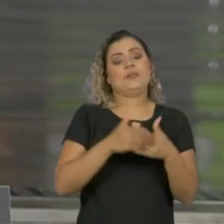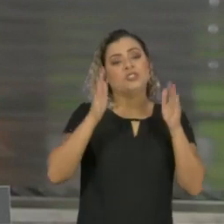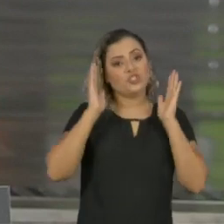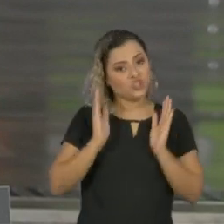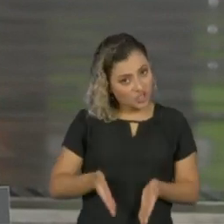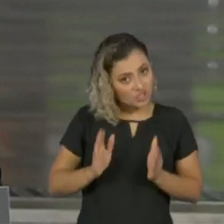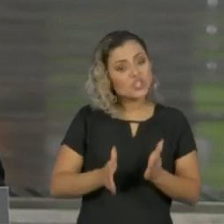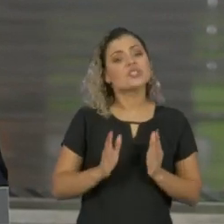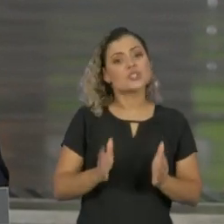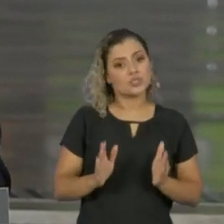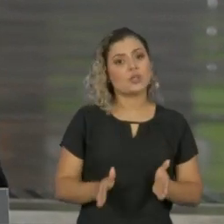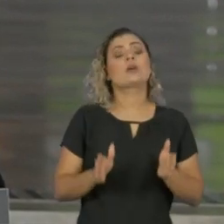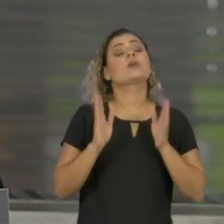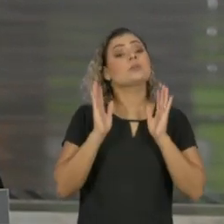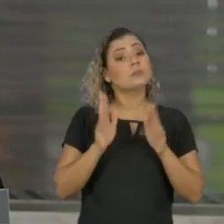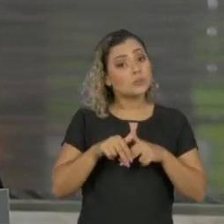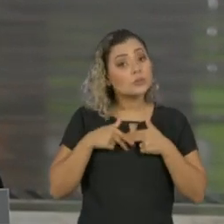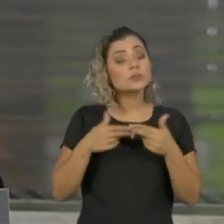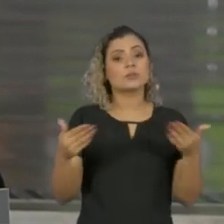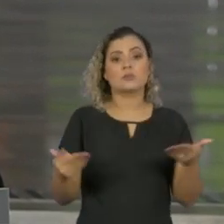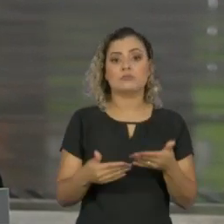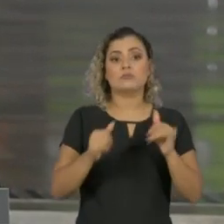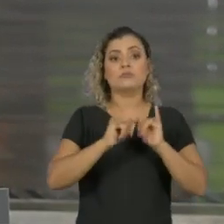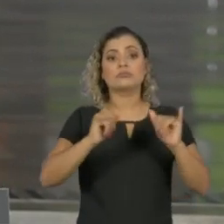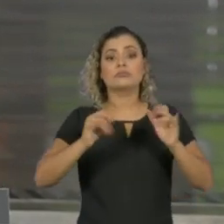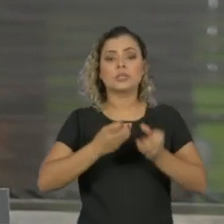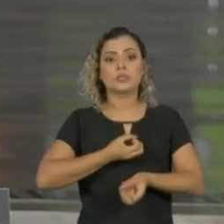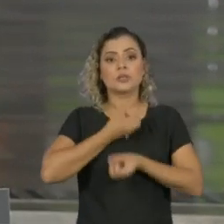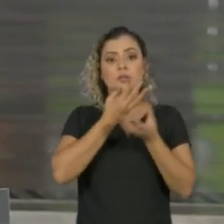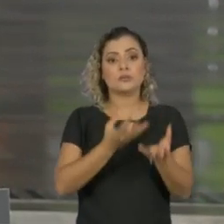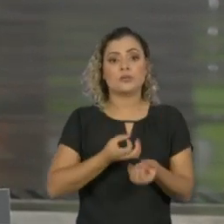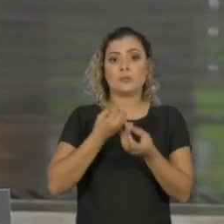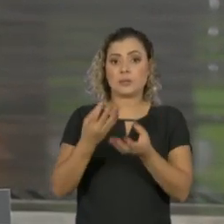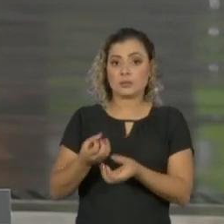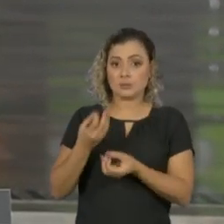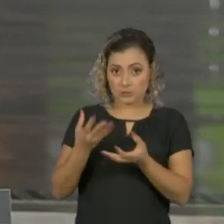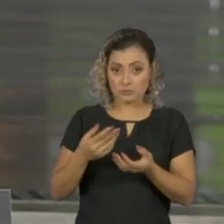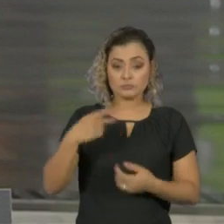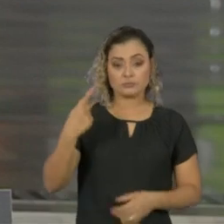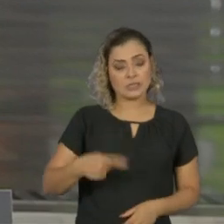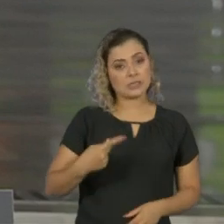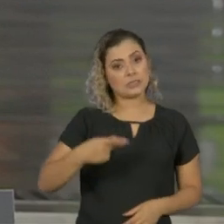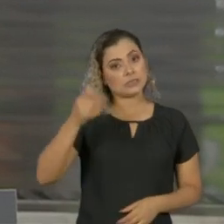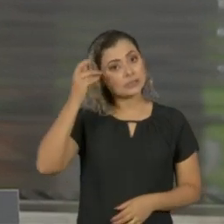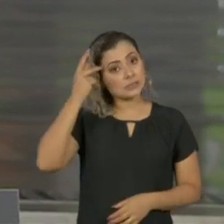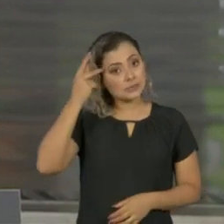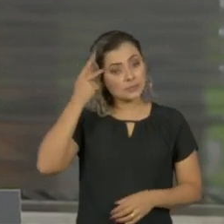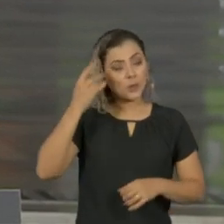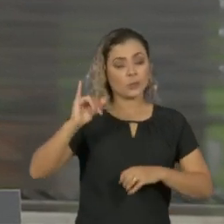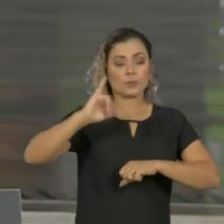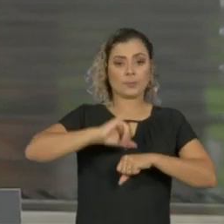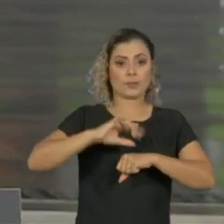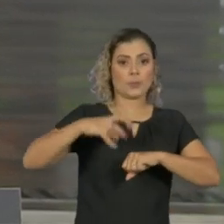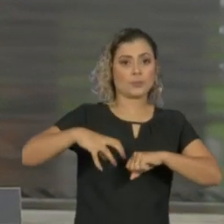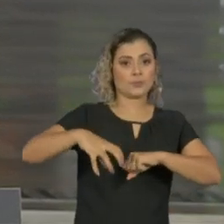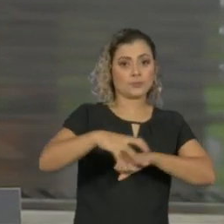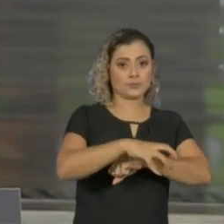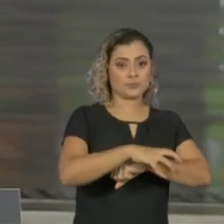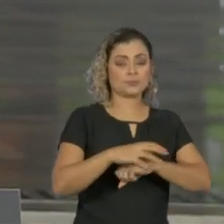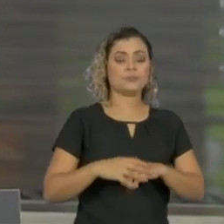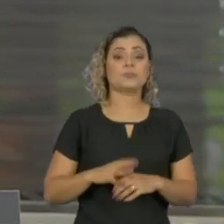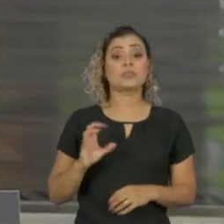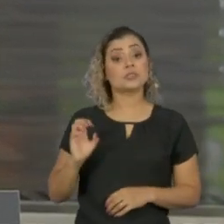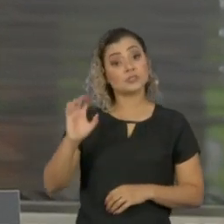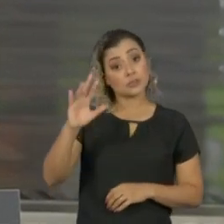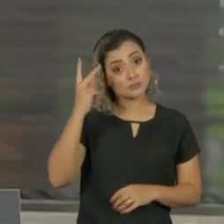via eletrônica, reproduzirem essa informação aos habitantes aqui da capital de São Paulo e do estado de São